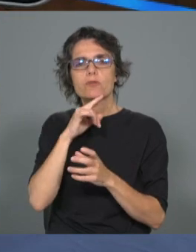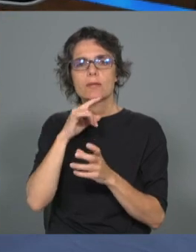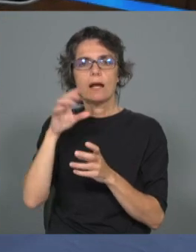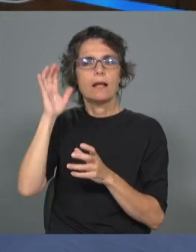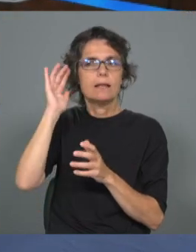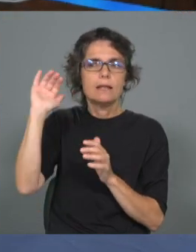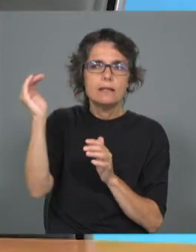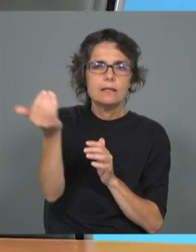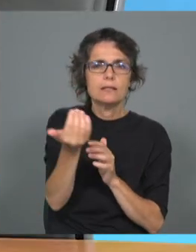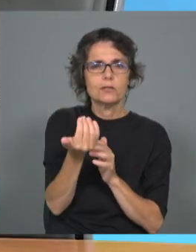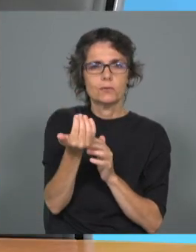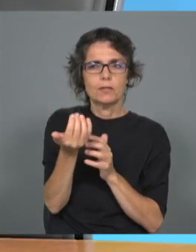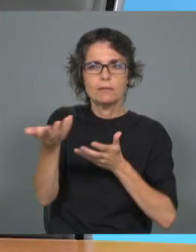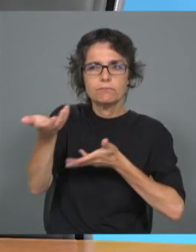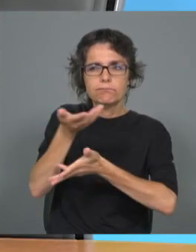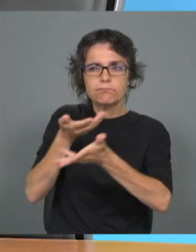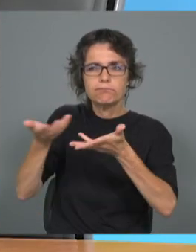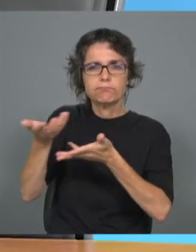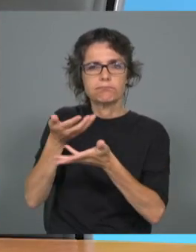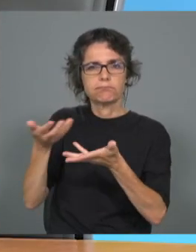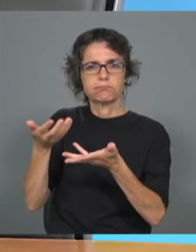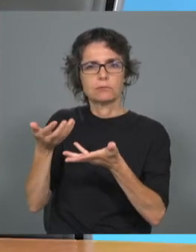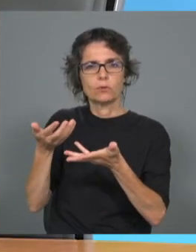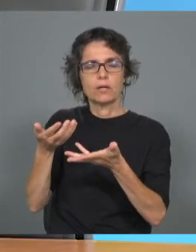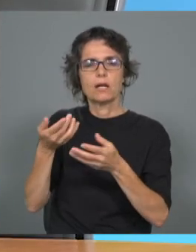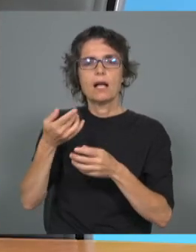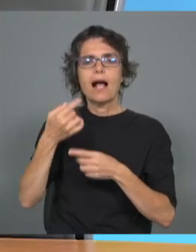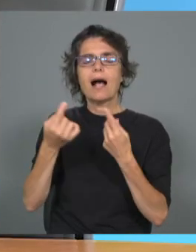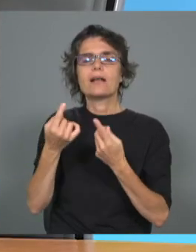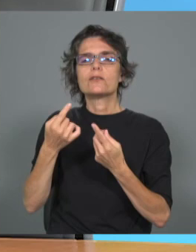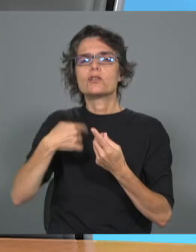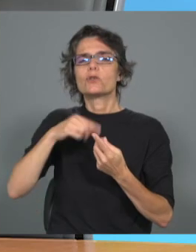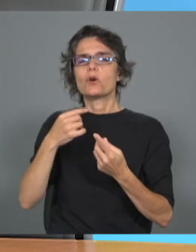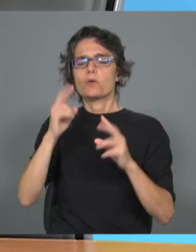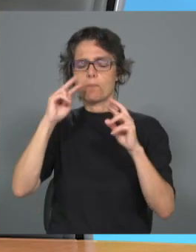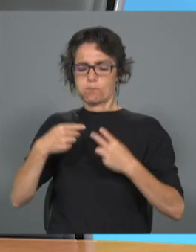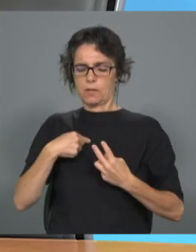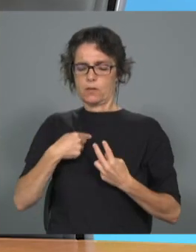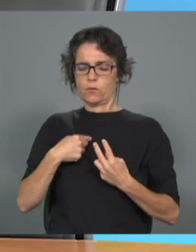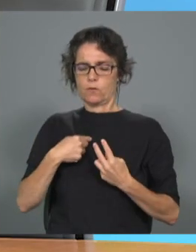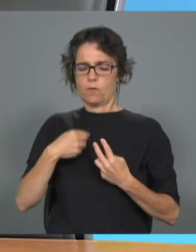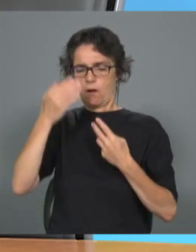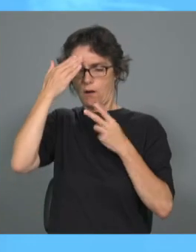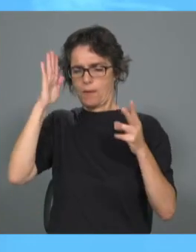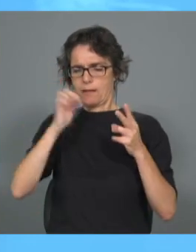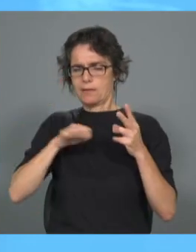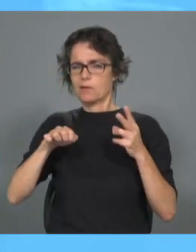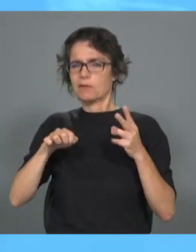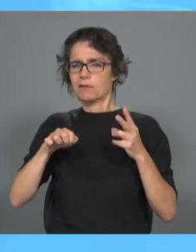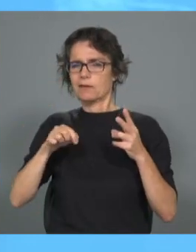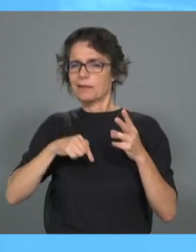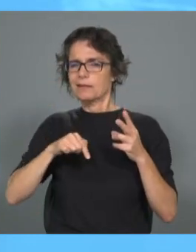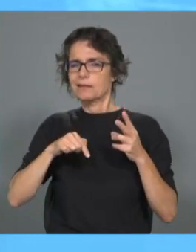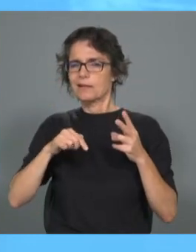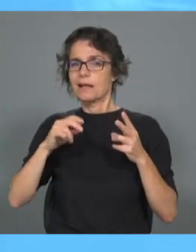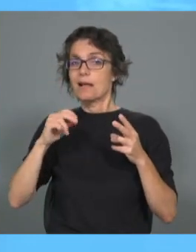É um teste até que ponto nós escutamos aqueles que não pensam como nós e que têm ideias diferentes. E até que ponto é que nós podemos ser